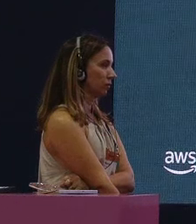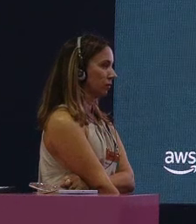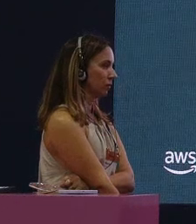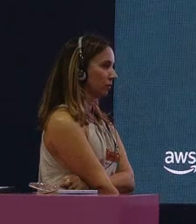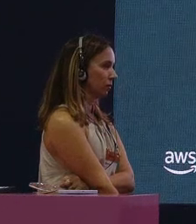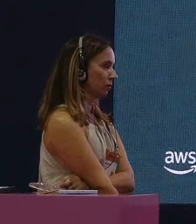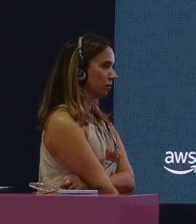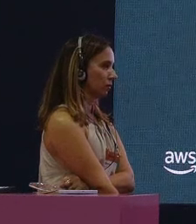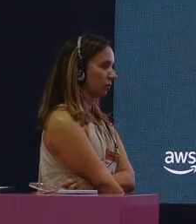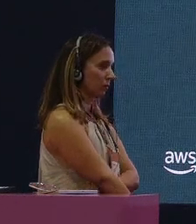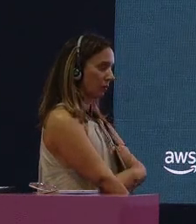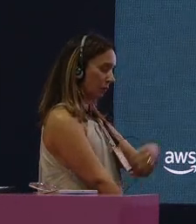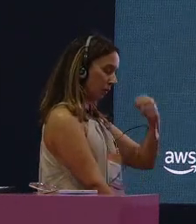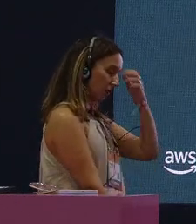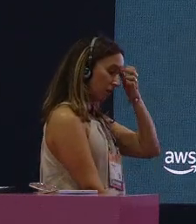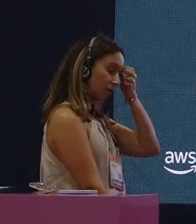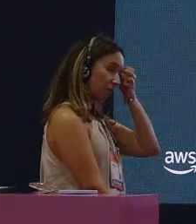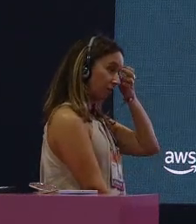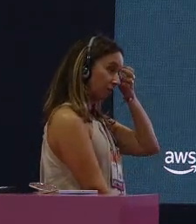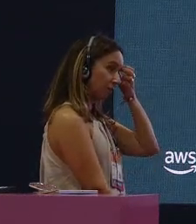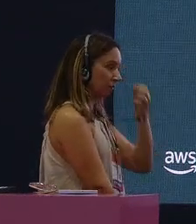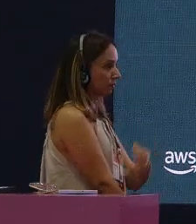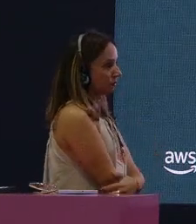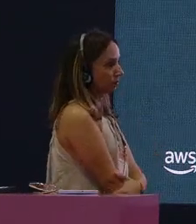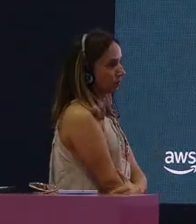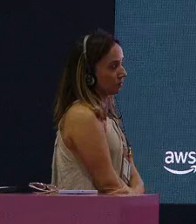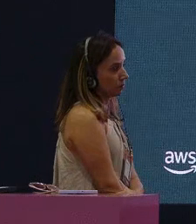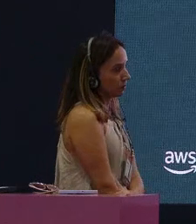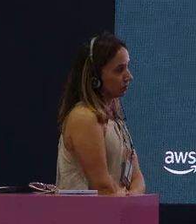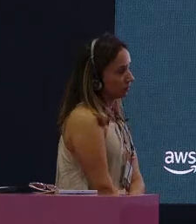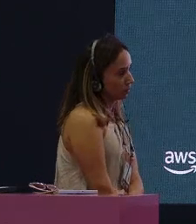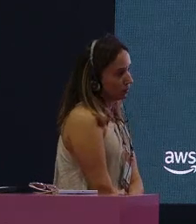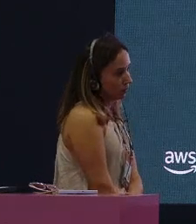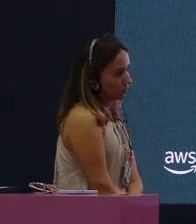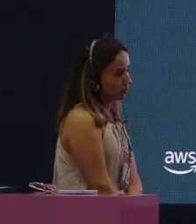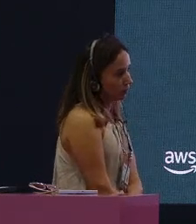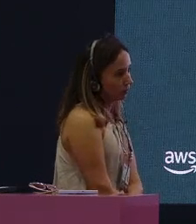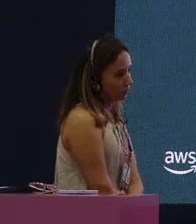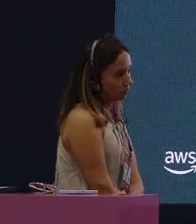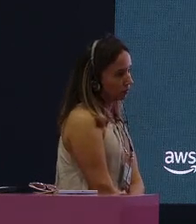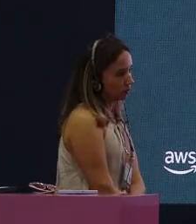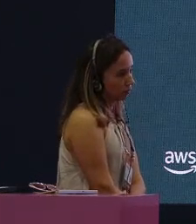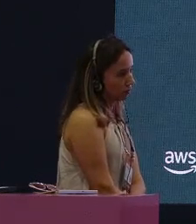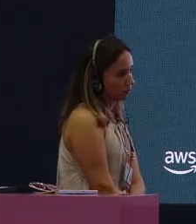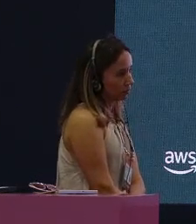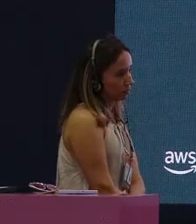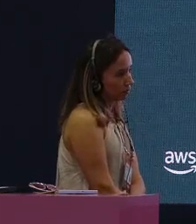definir regras, por exemplo, se uma determinada coluna de uma tabela é